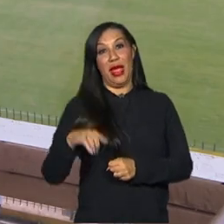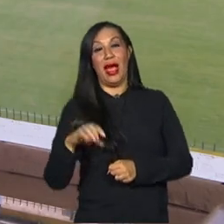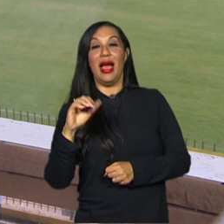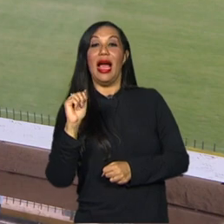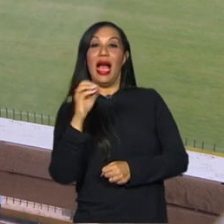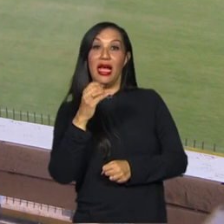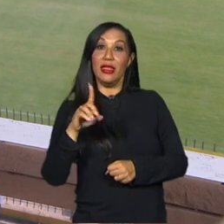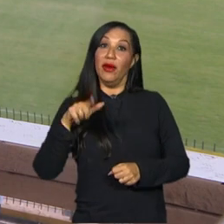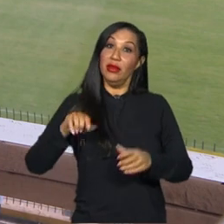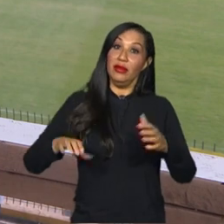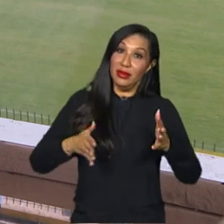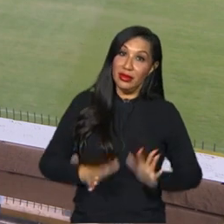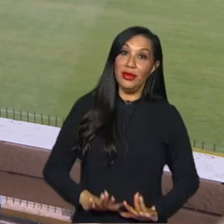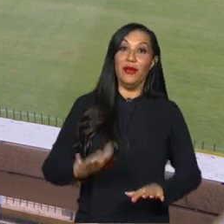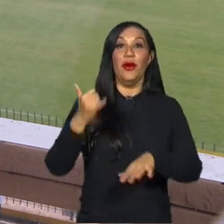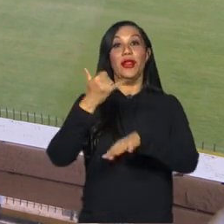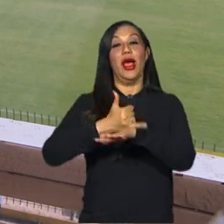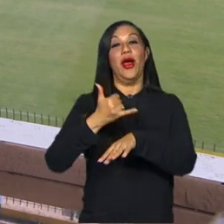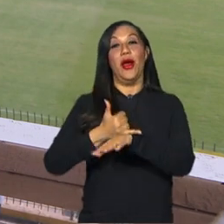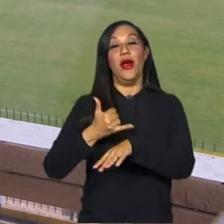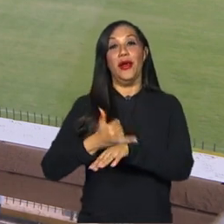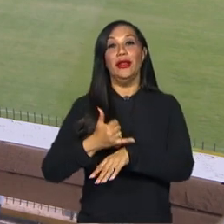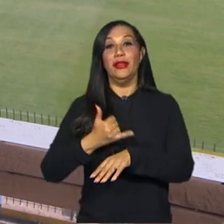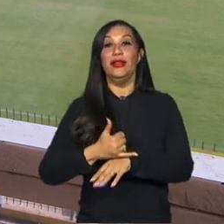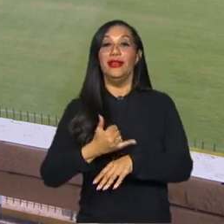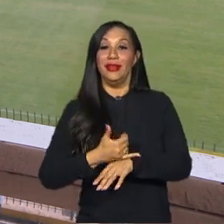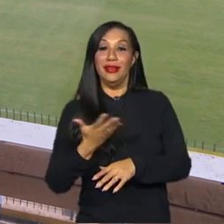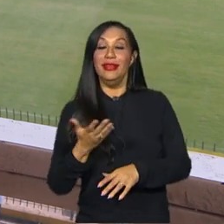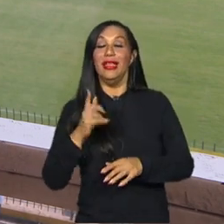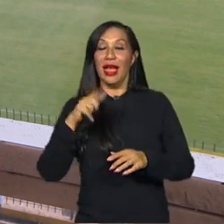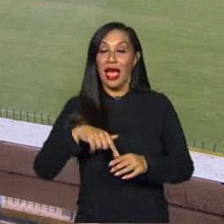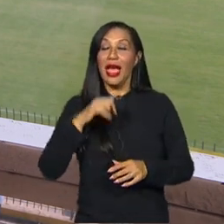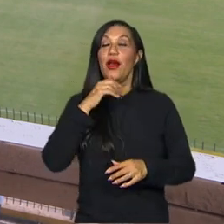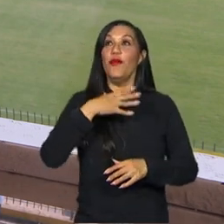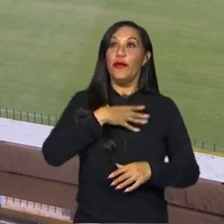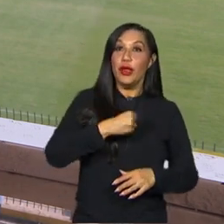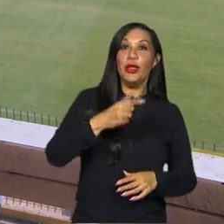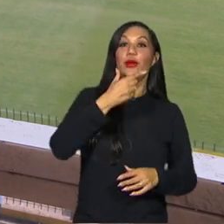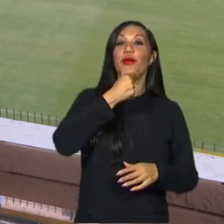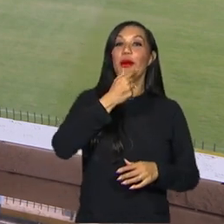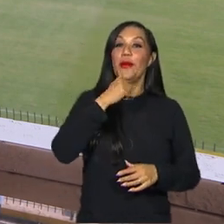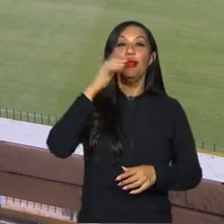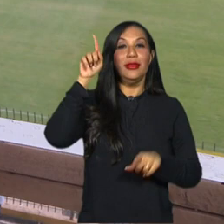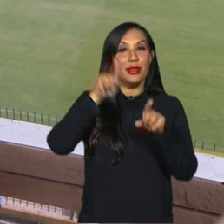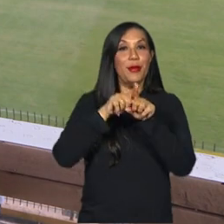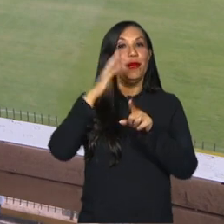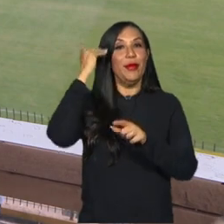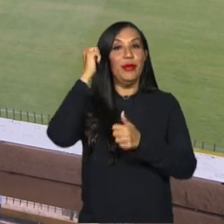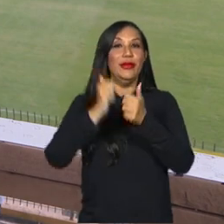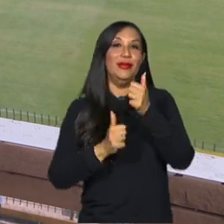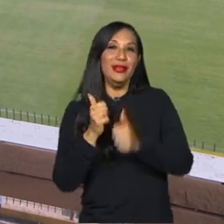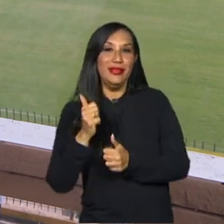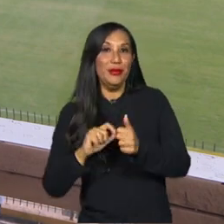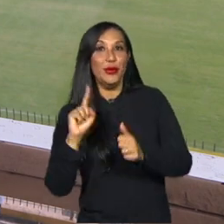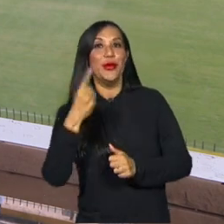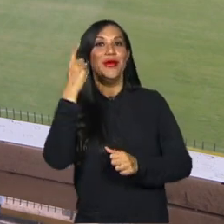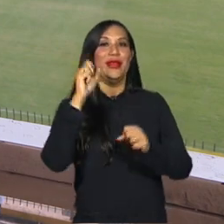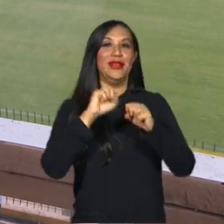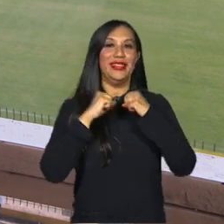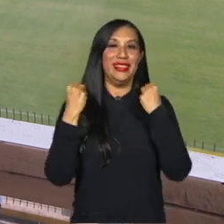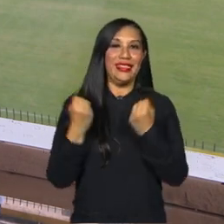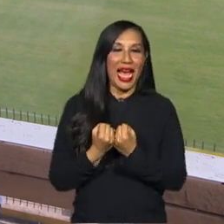de Volta Redonda. Cláudio Adão, filho do Pé de Ferro, que foi jogador do Guarani do primeiro estádio Raulino de Oliveira.